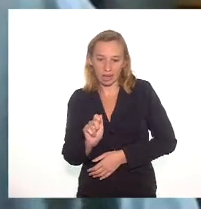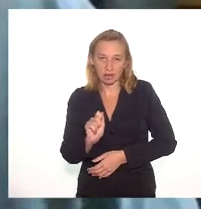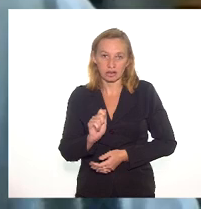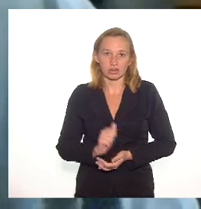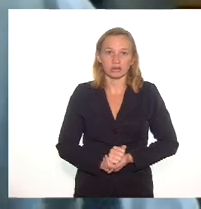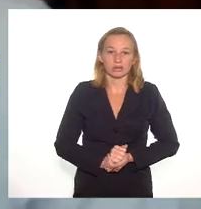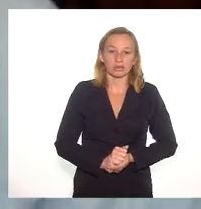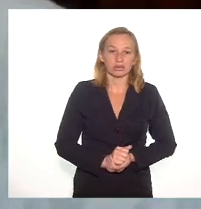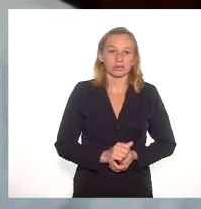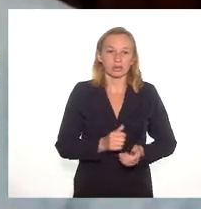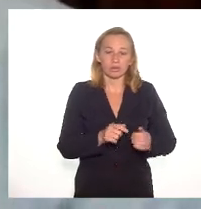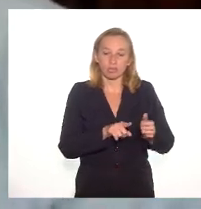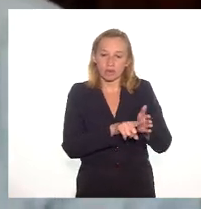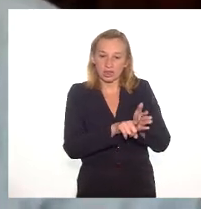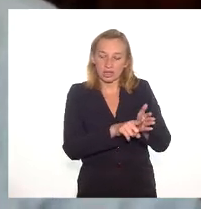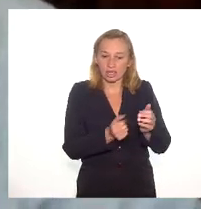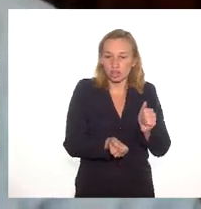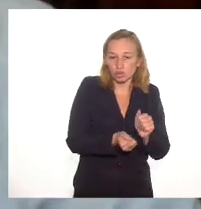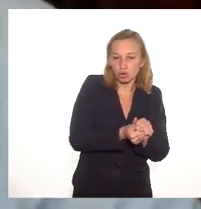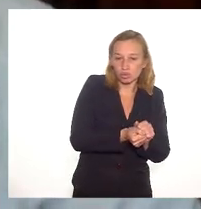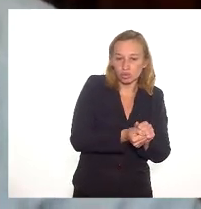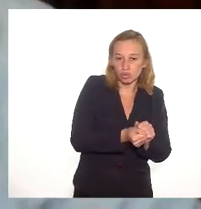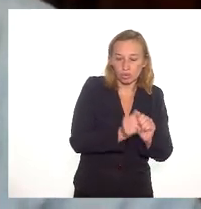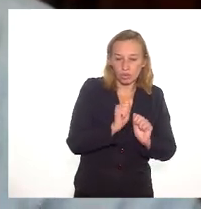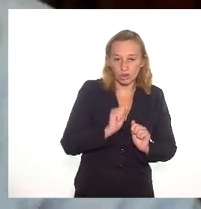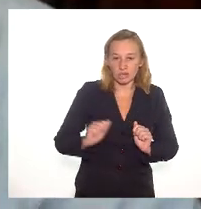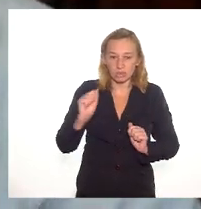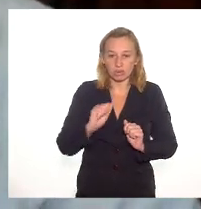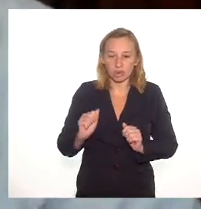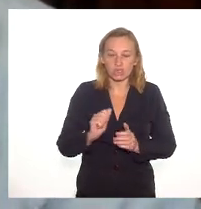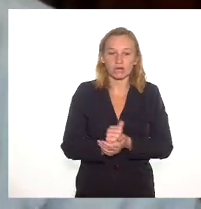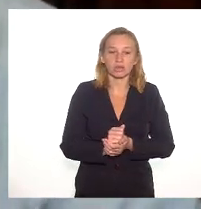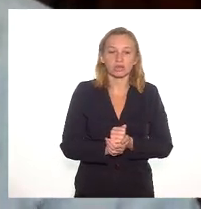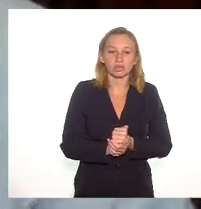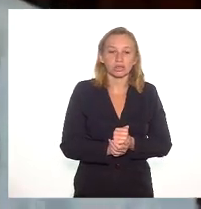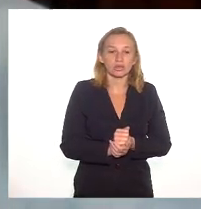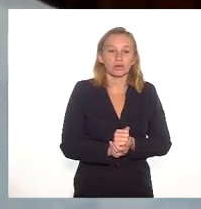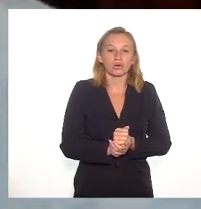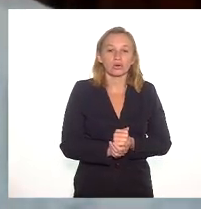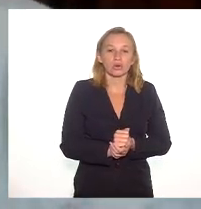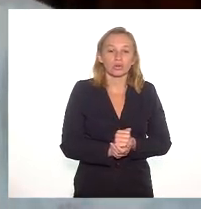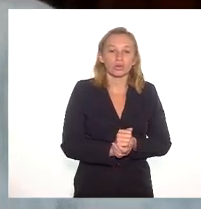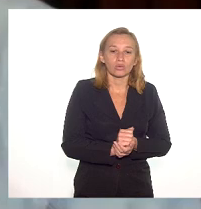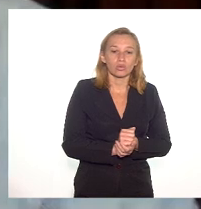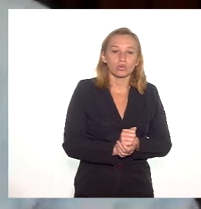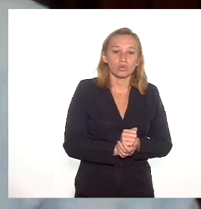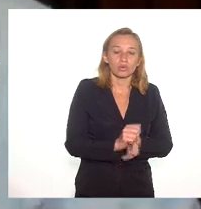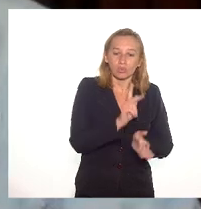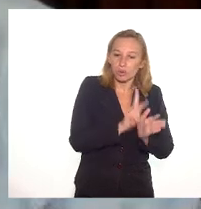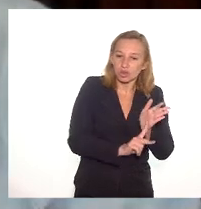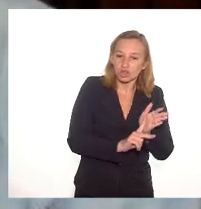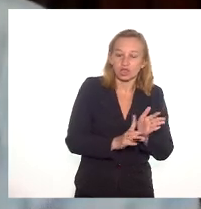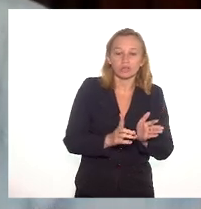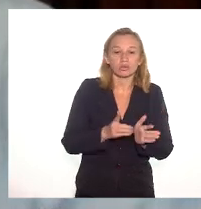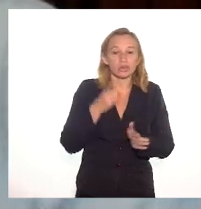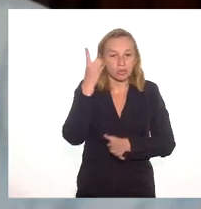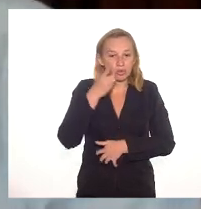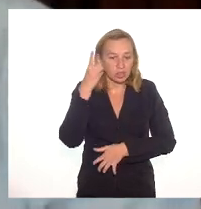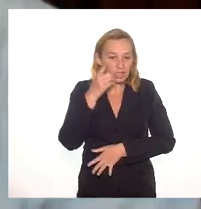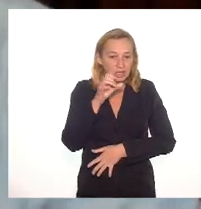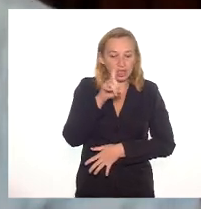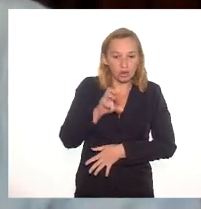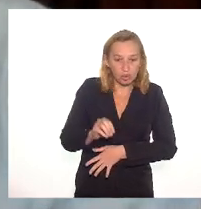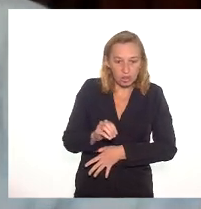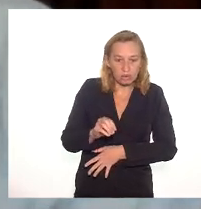Eu dei uma analisada junto com a assessoria nas razões do recurso. O projeto do deputado do Dionísio